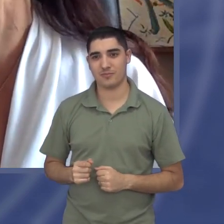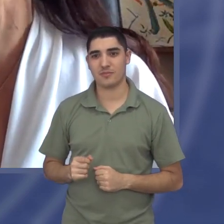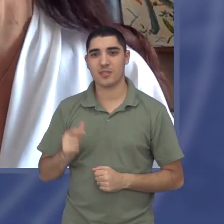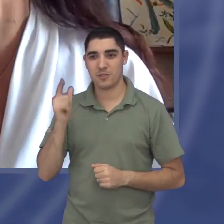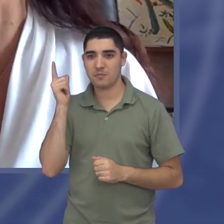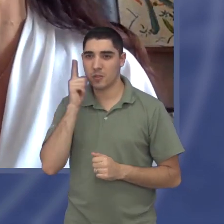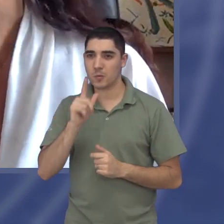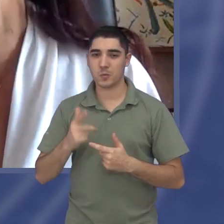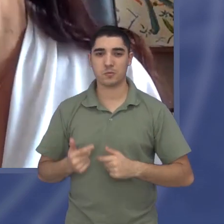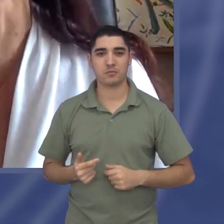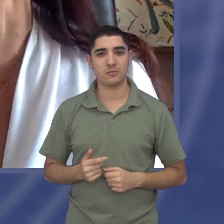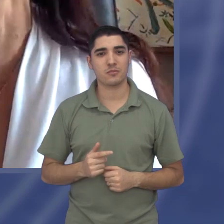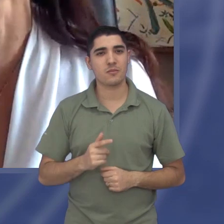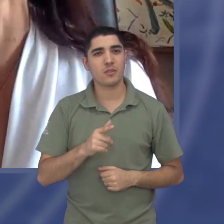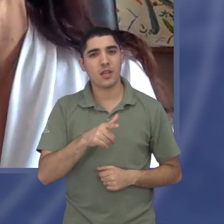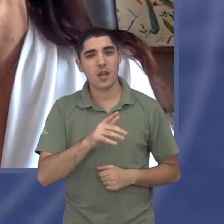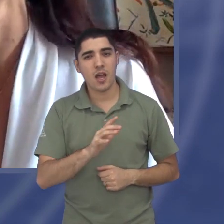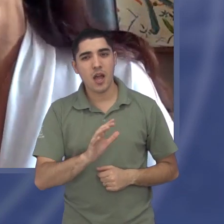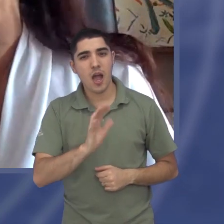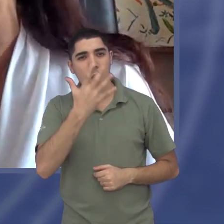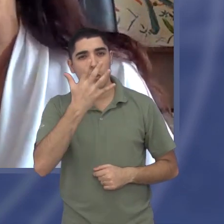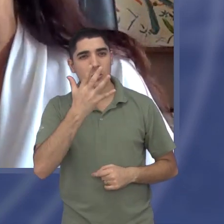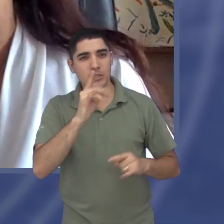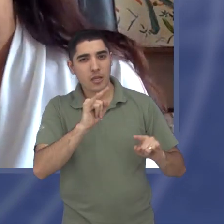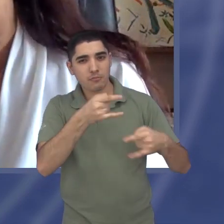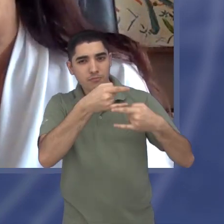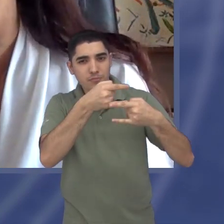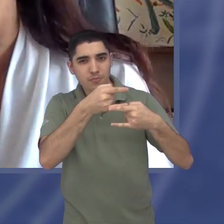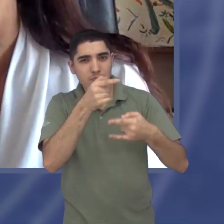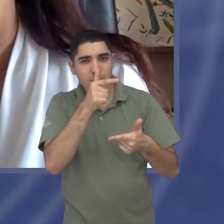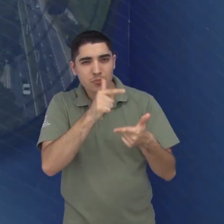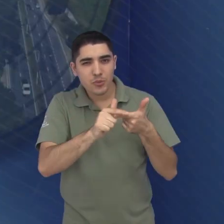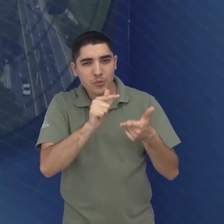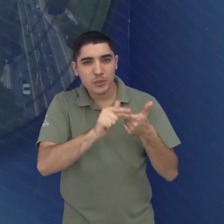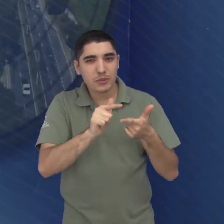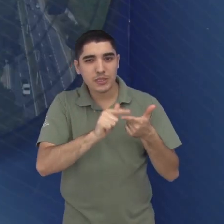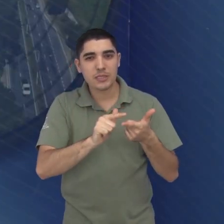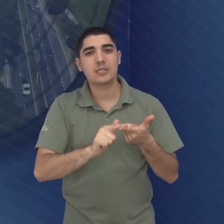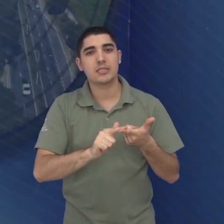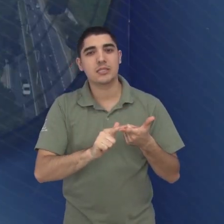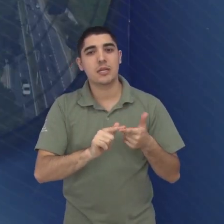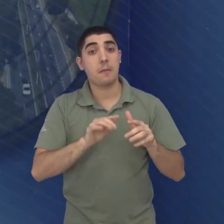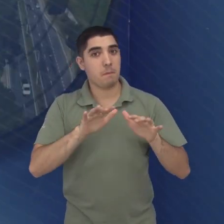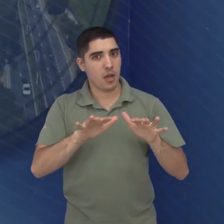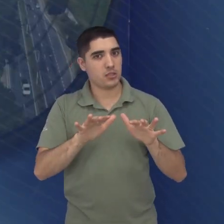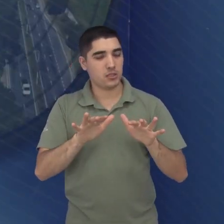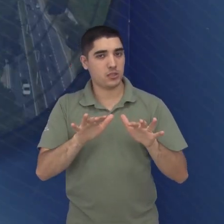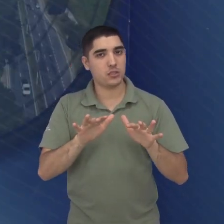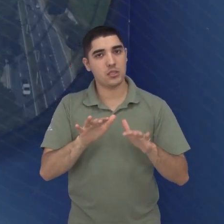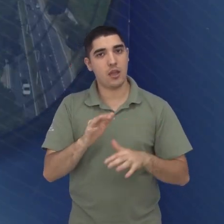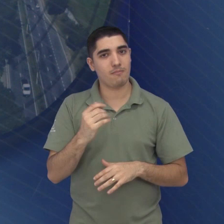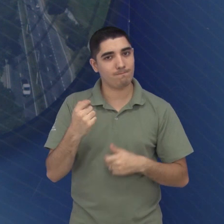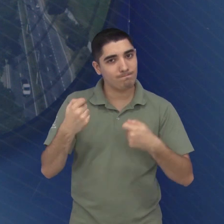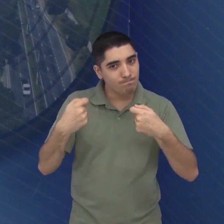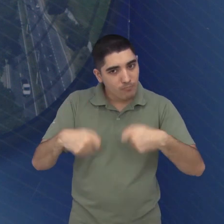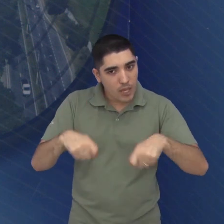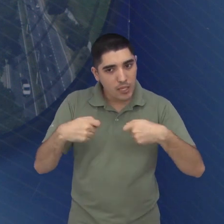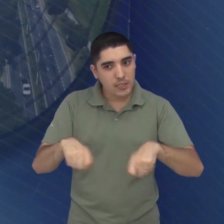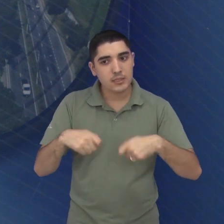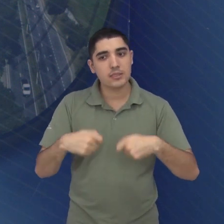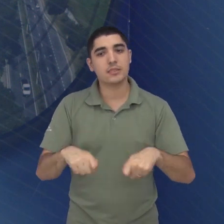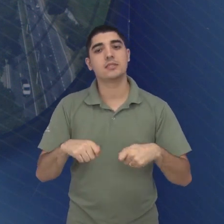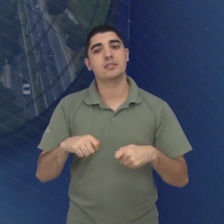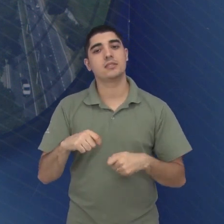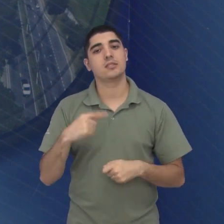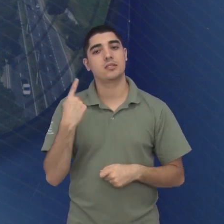tivemos mais um probleminha com a conexão da professora. É isso, a gente precisa,